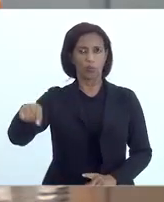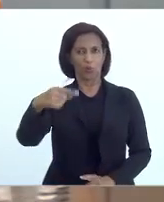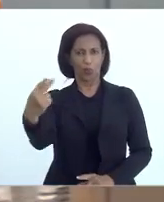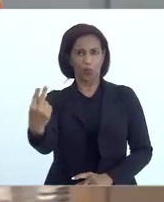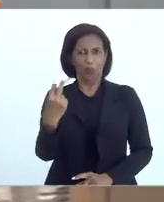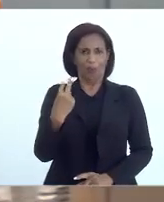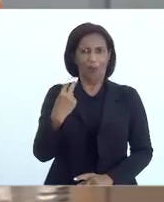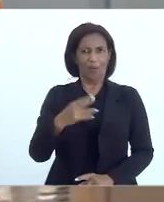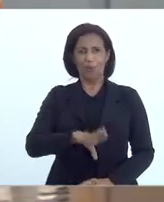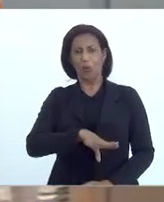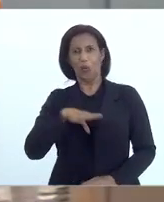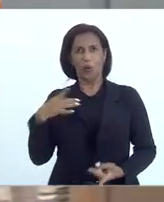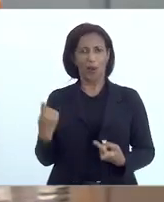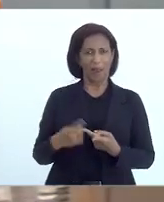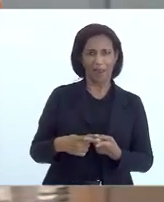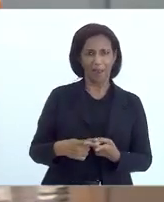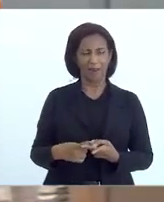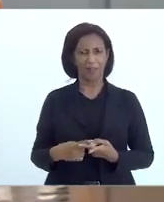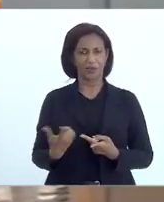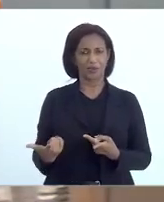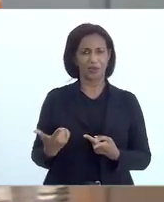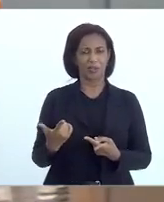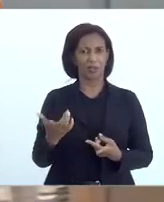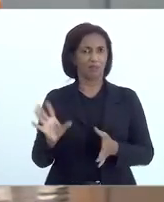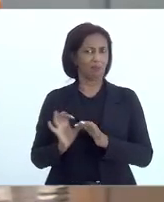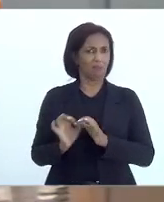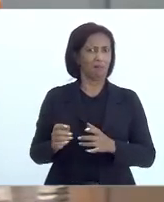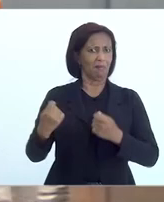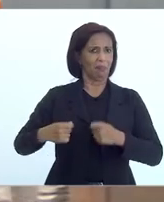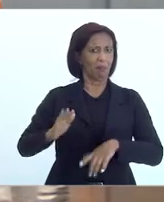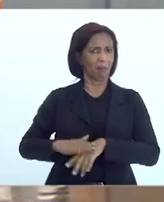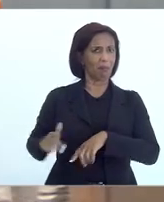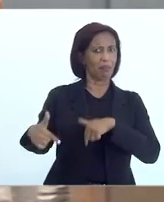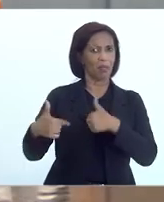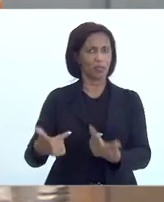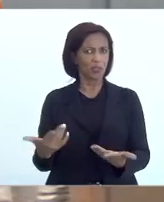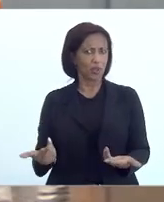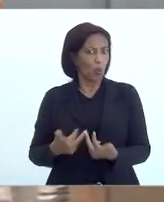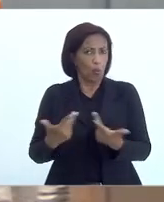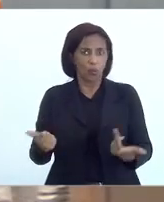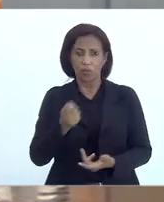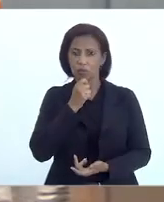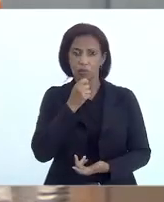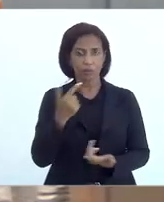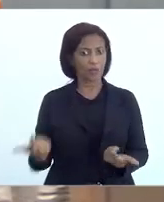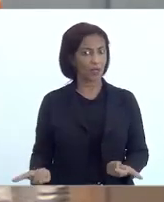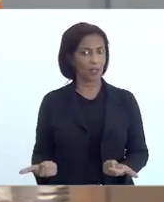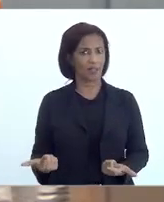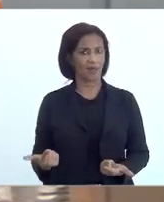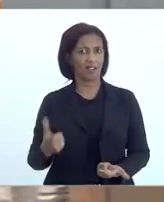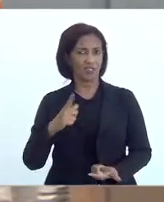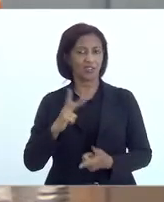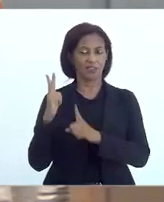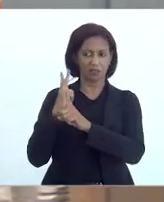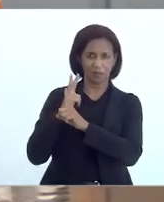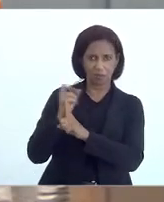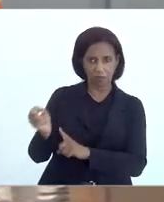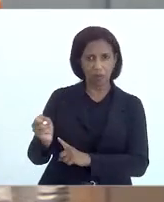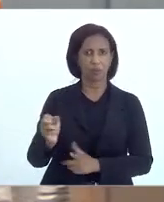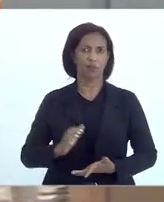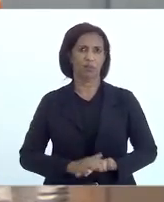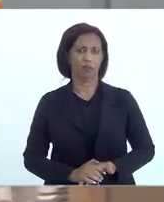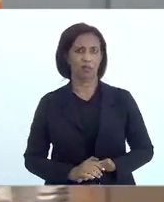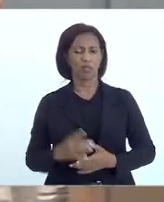todos que a gente não tem a coragem o ímpeto EA Independência necessária para agir coisa que não existe a gente tá tendo conquistas